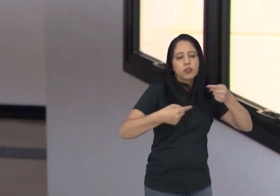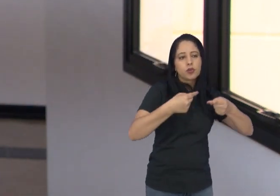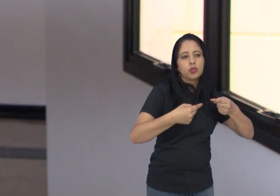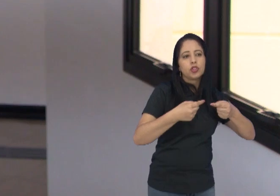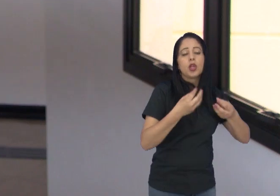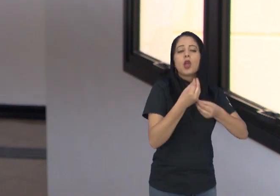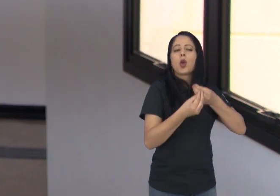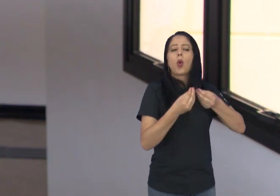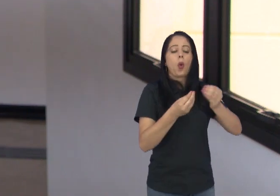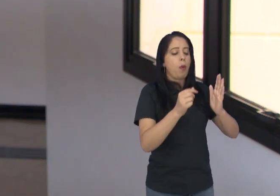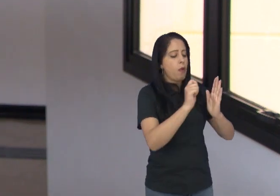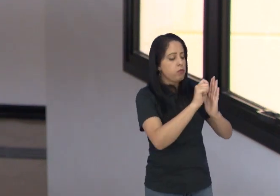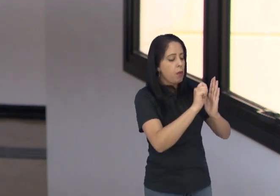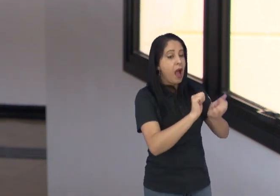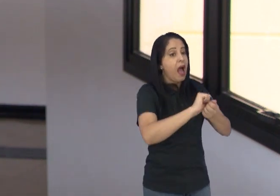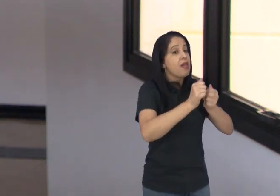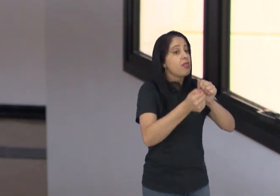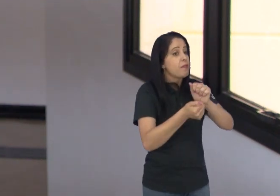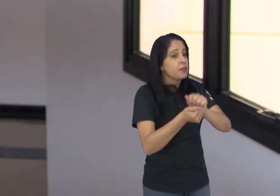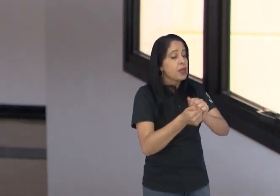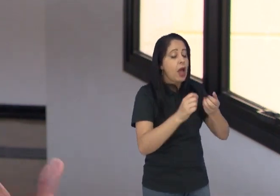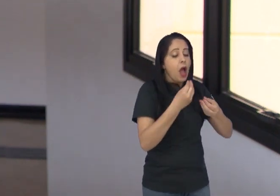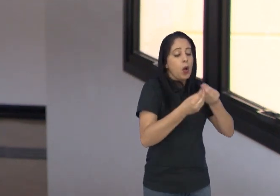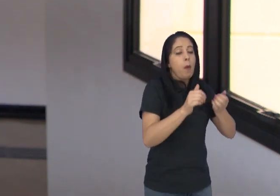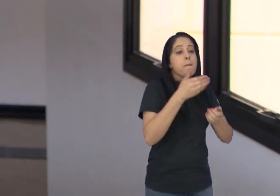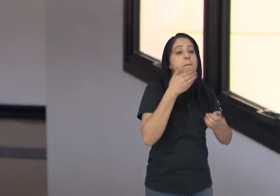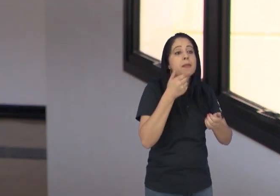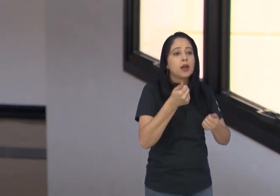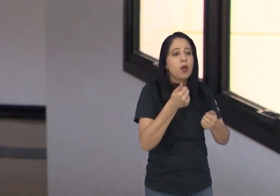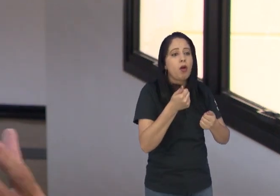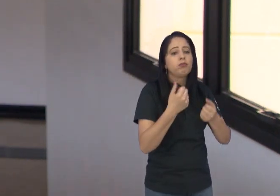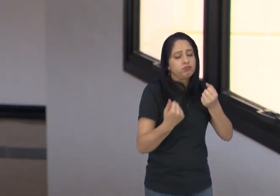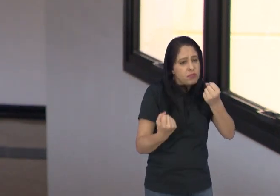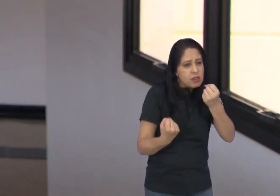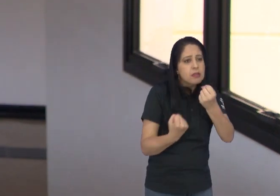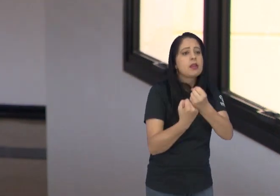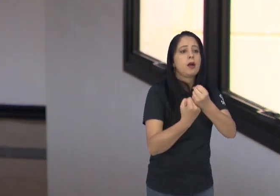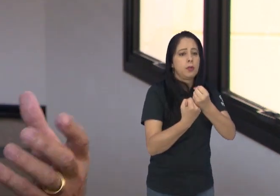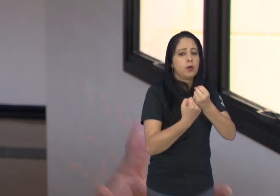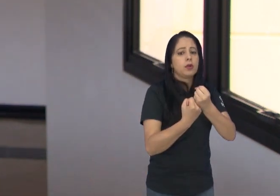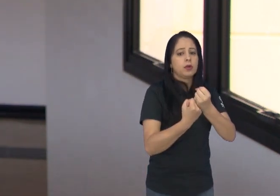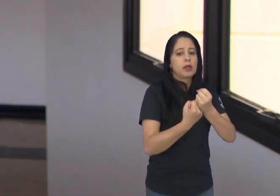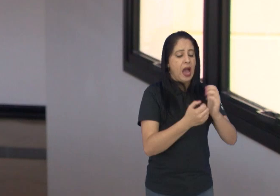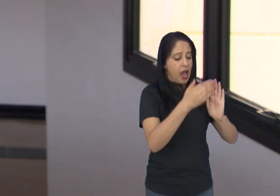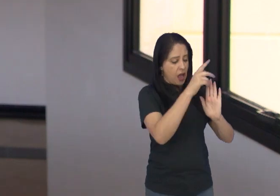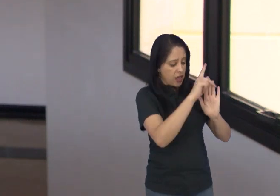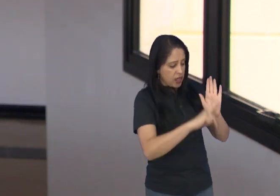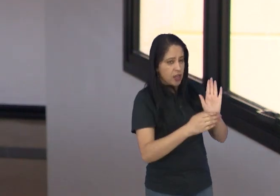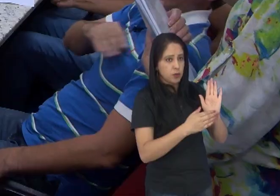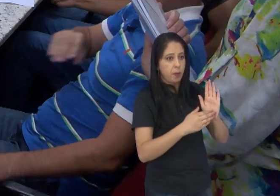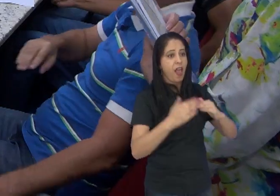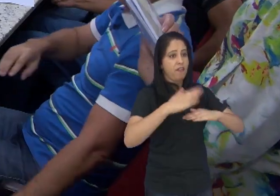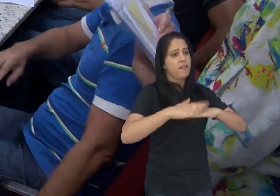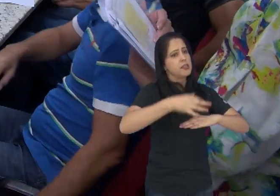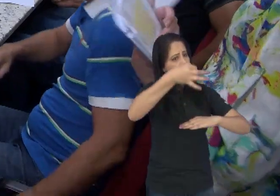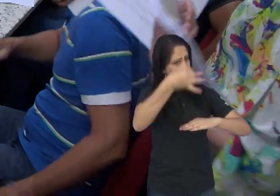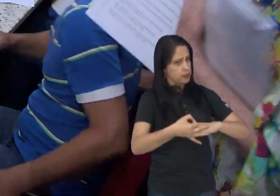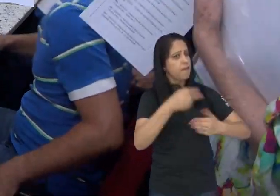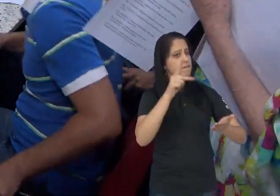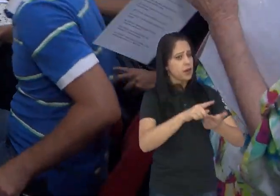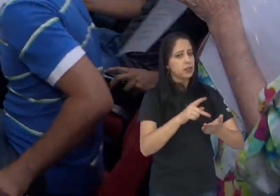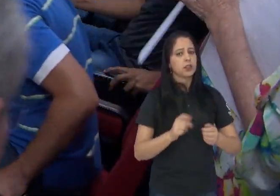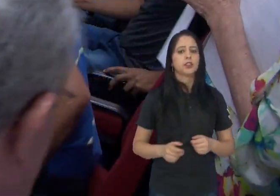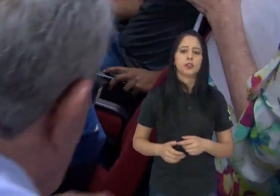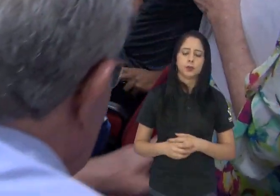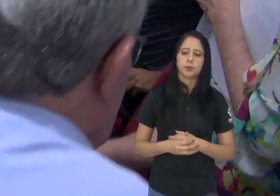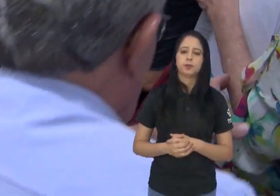no que nós podemos aqui como legislativo apoiar para que ele possa realmente ser efetivo na prática. Com o relatório em